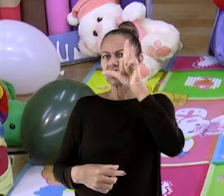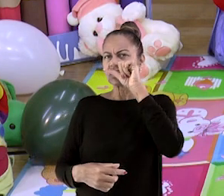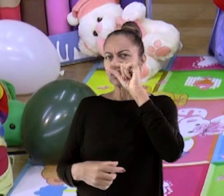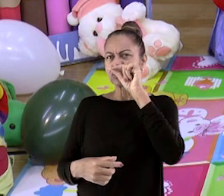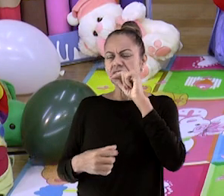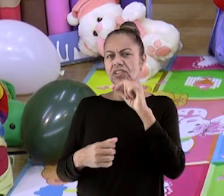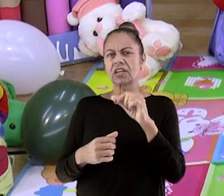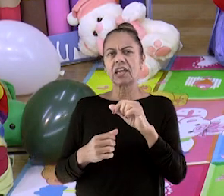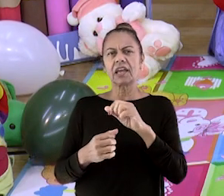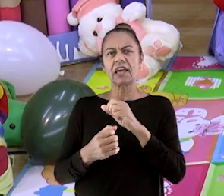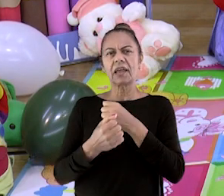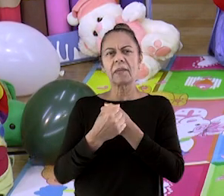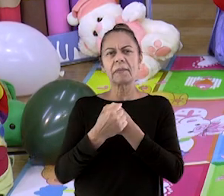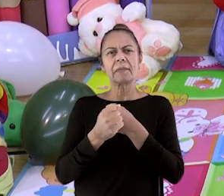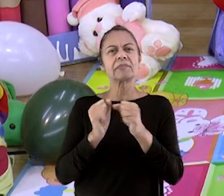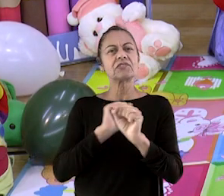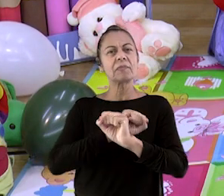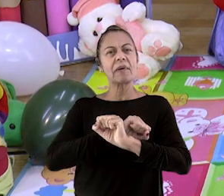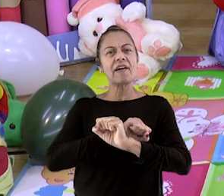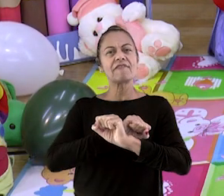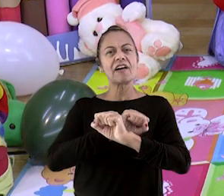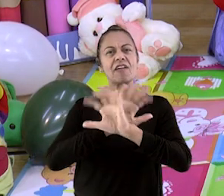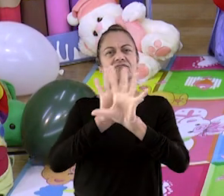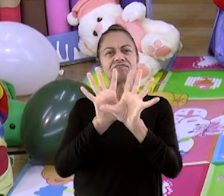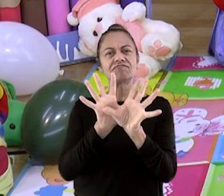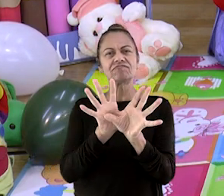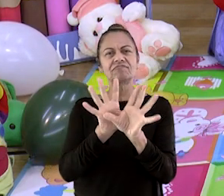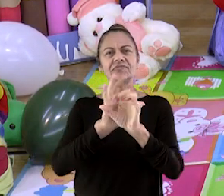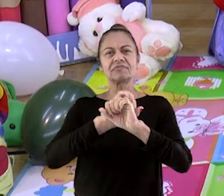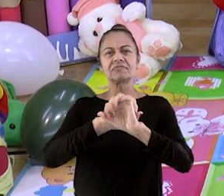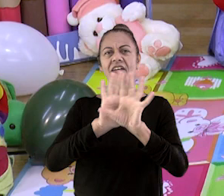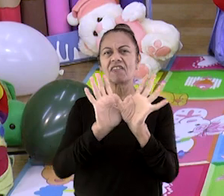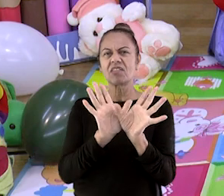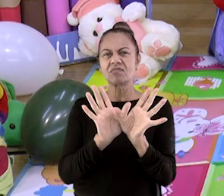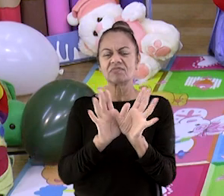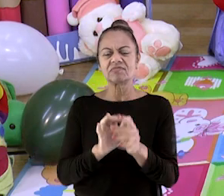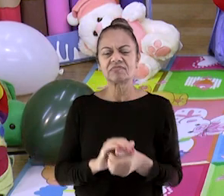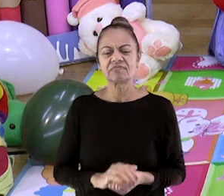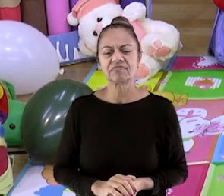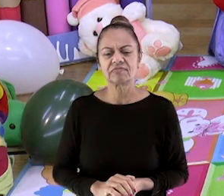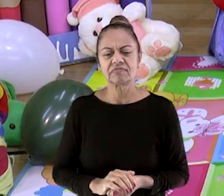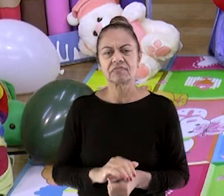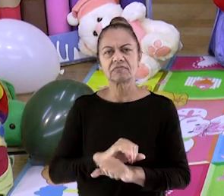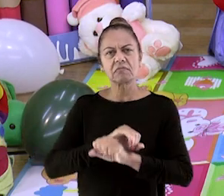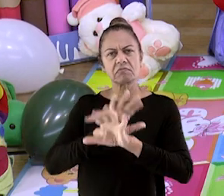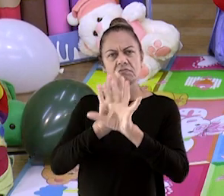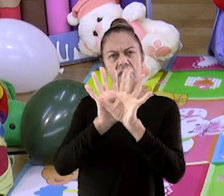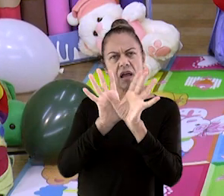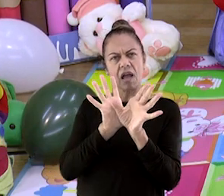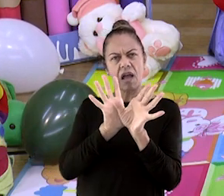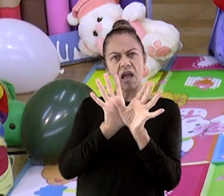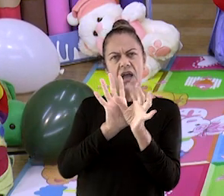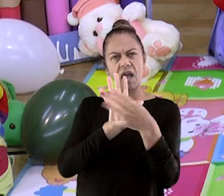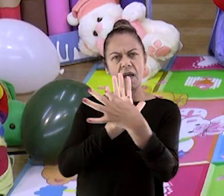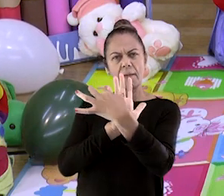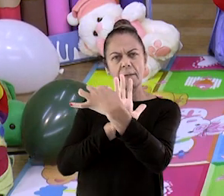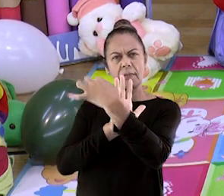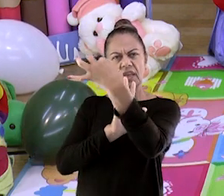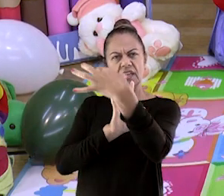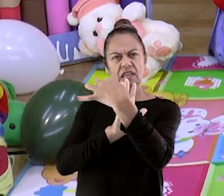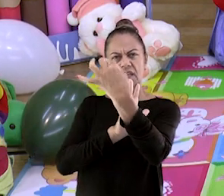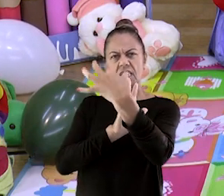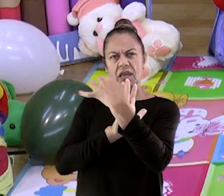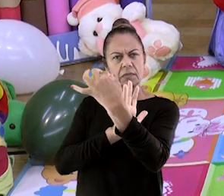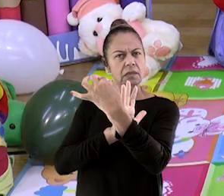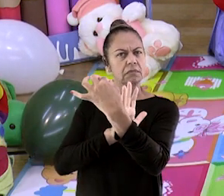existe injeção com pena de pavão ver se pode tirar a pena do pavão não não não